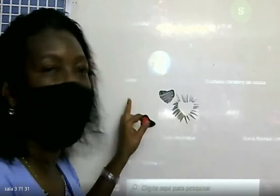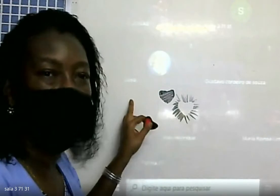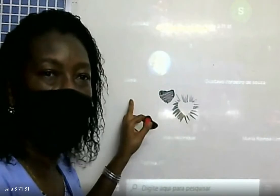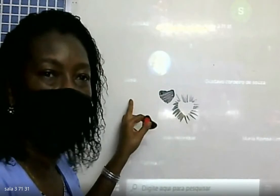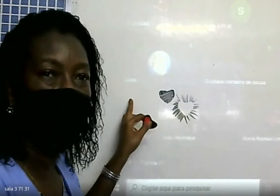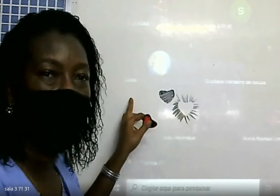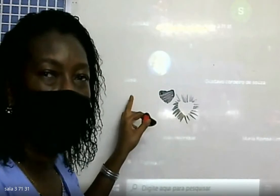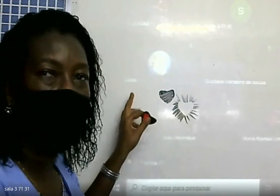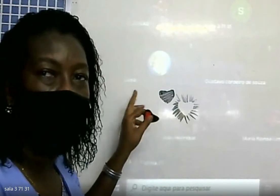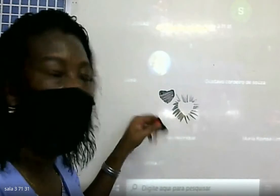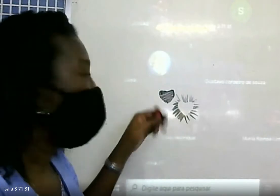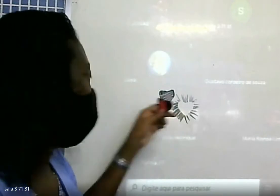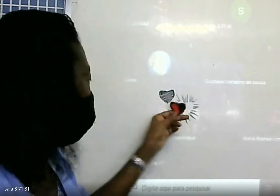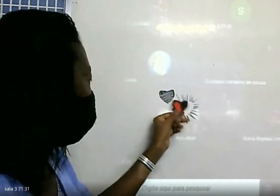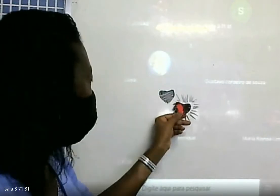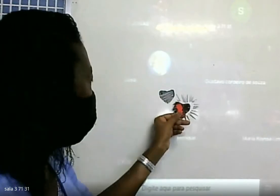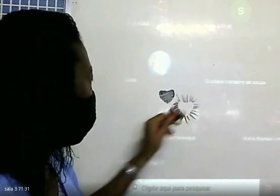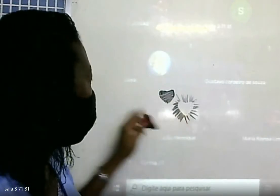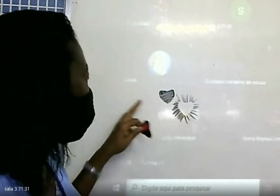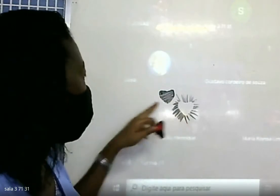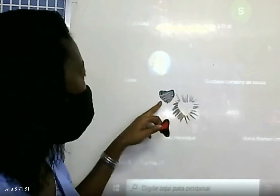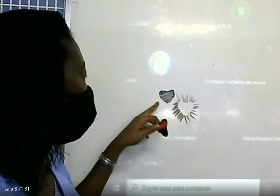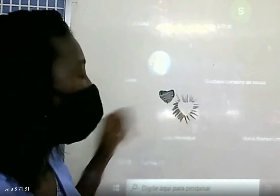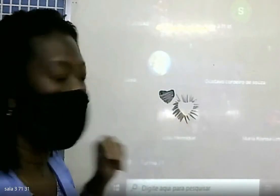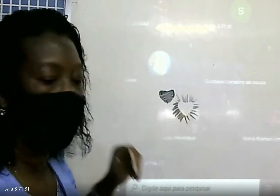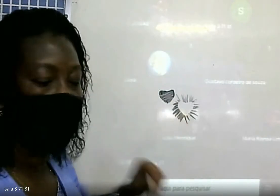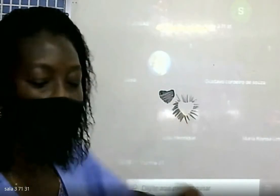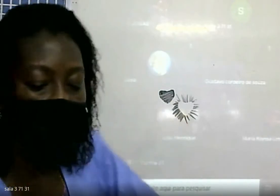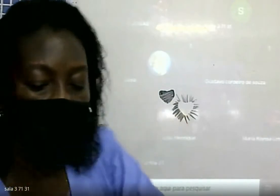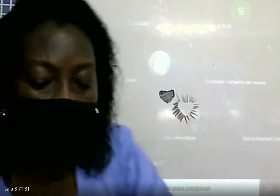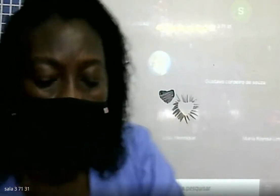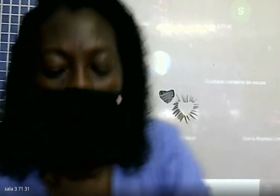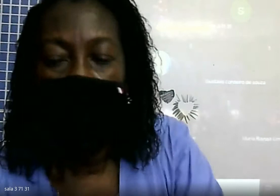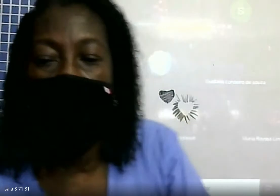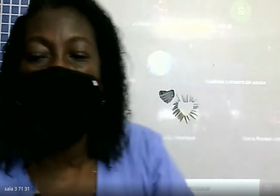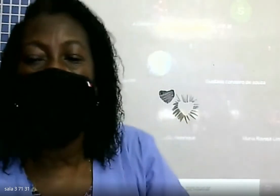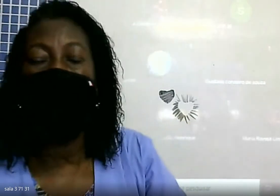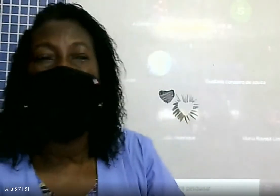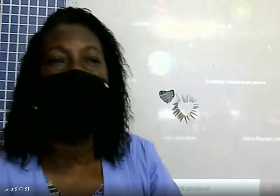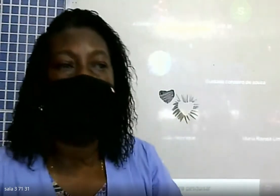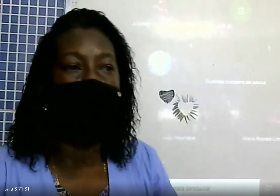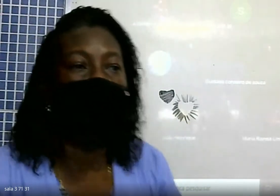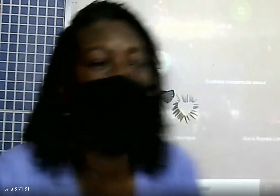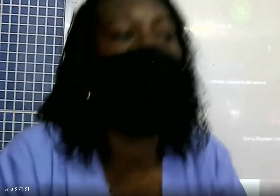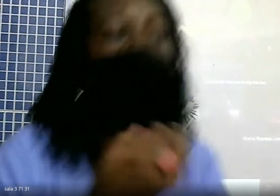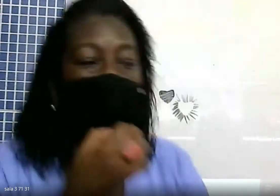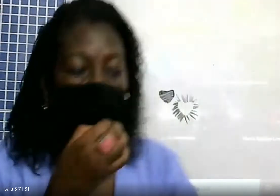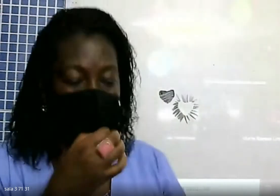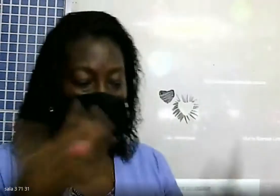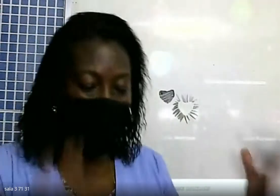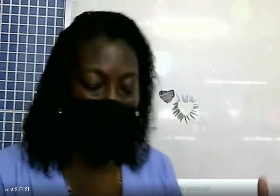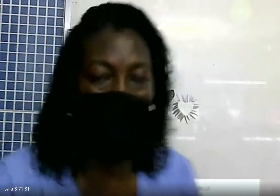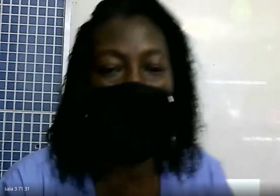dois efeitos, tá? Com a figura e sem a figura, tá? Então vocês podem fazer um trabalho com